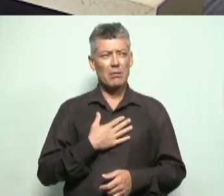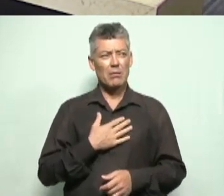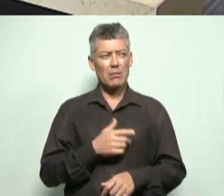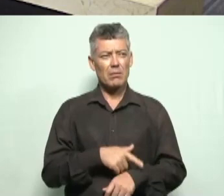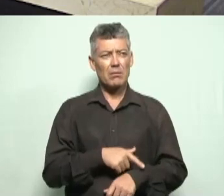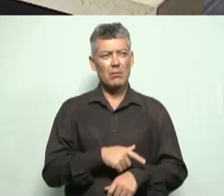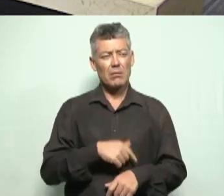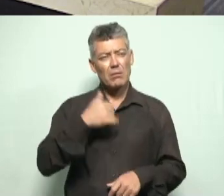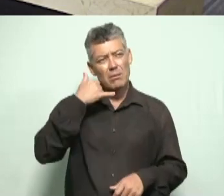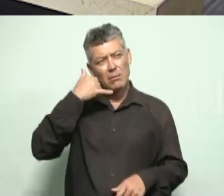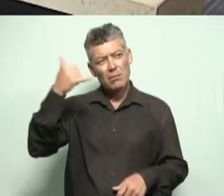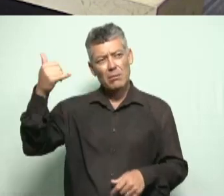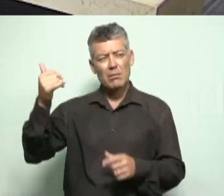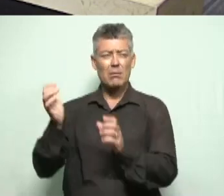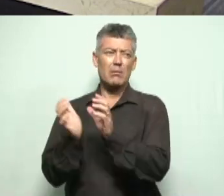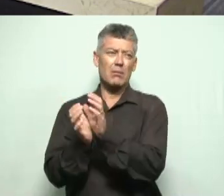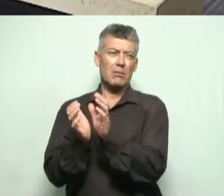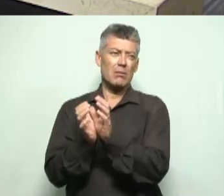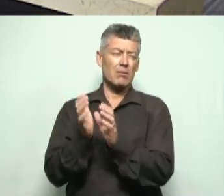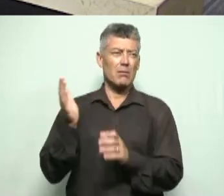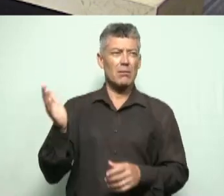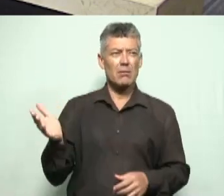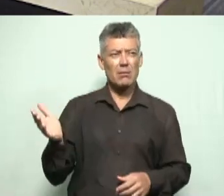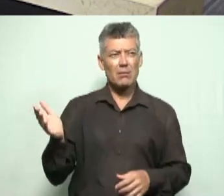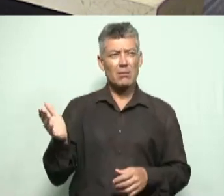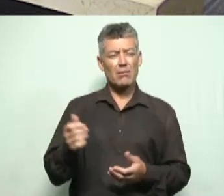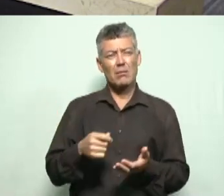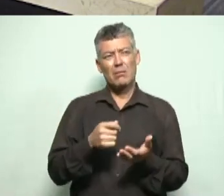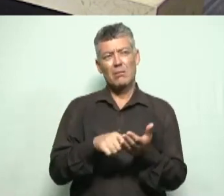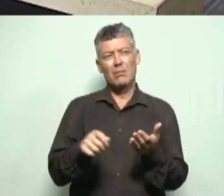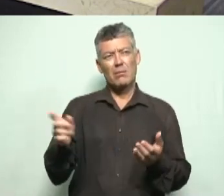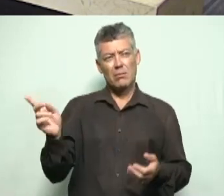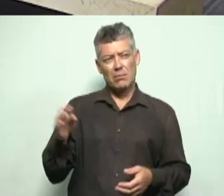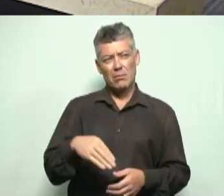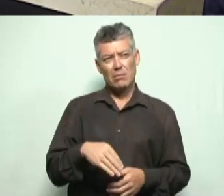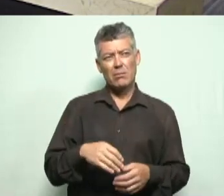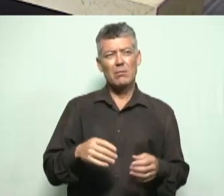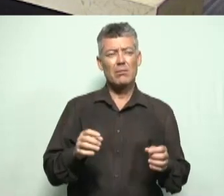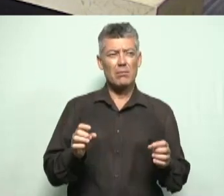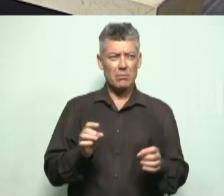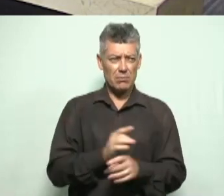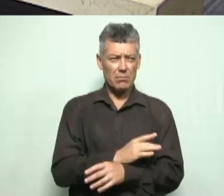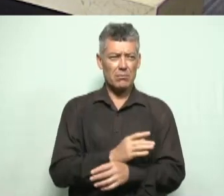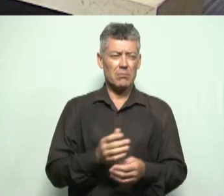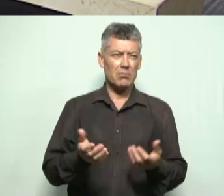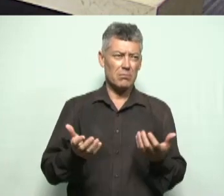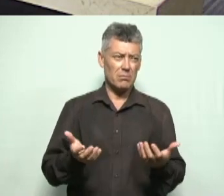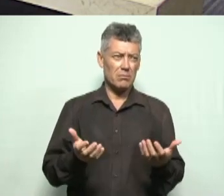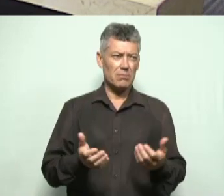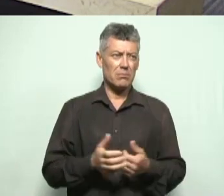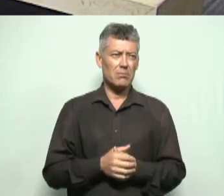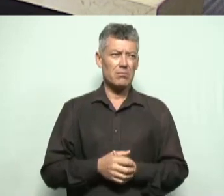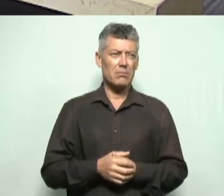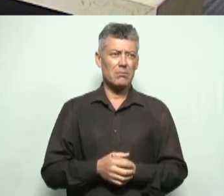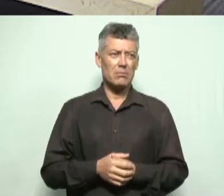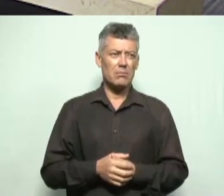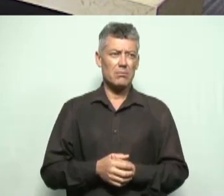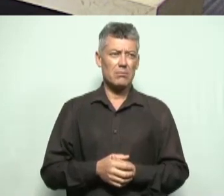estava atendendo no gabinete, mas justificando e dizer que já estou pronto, preparado e querendo...